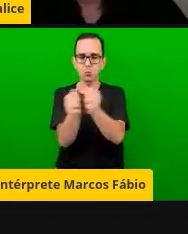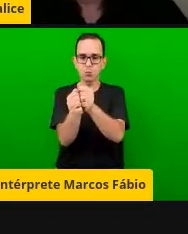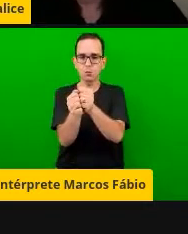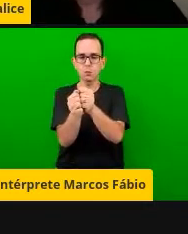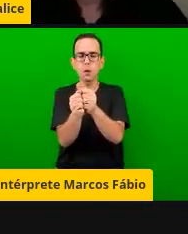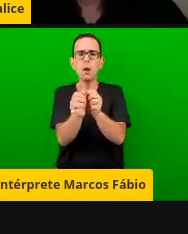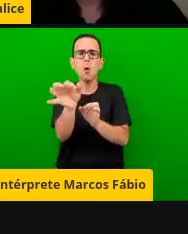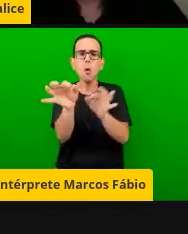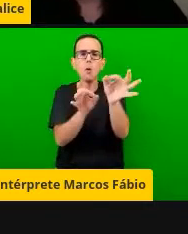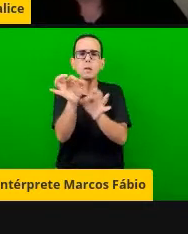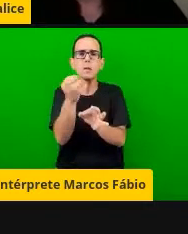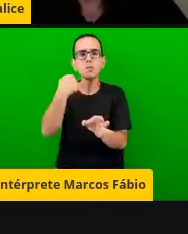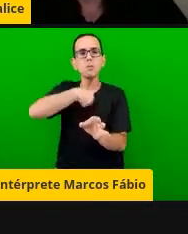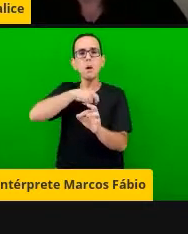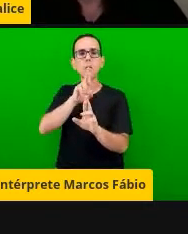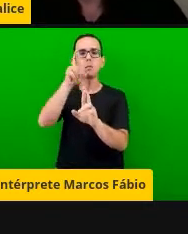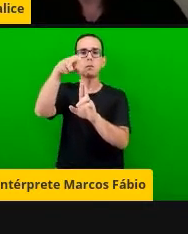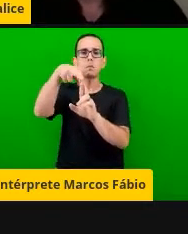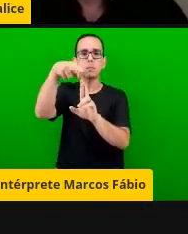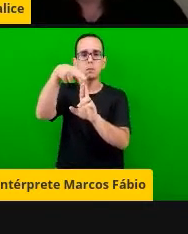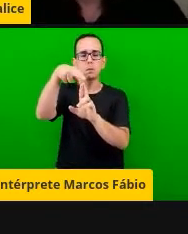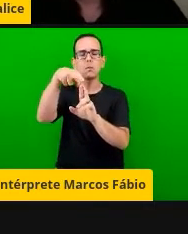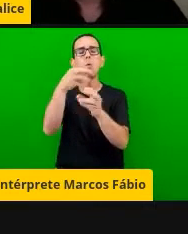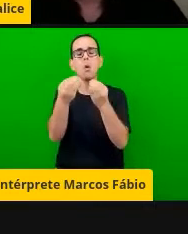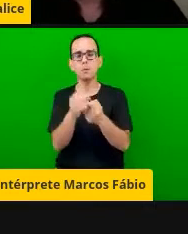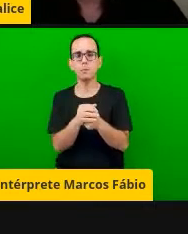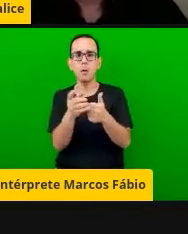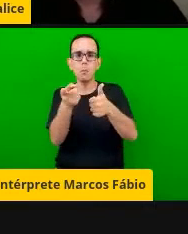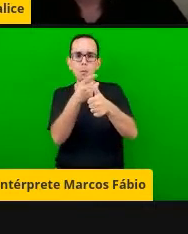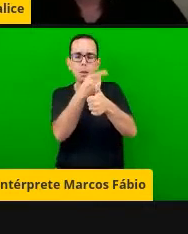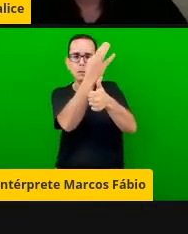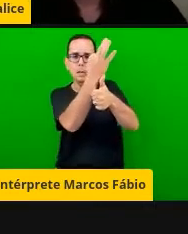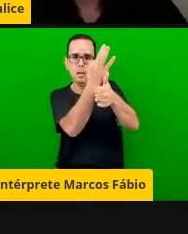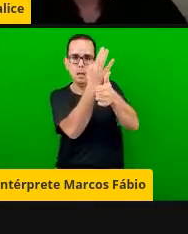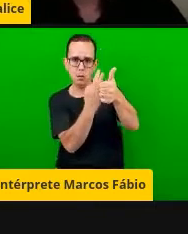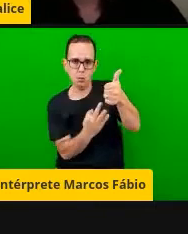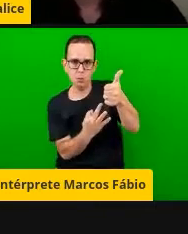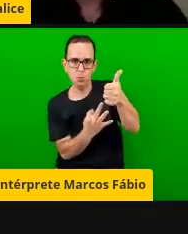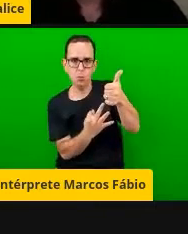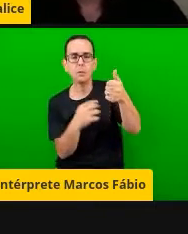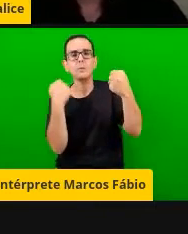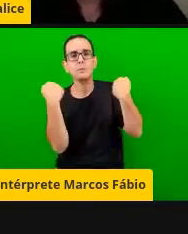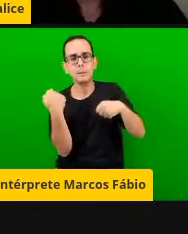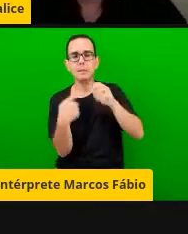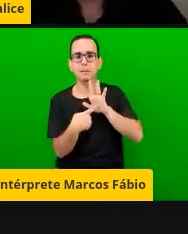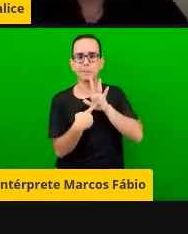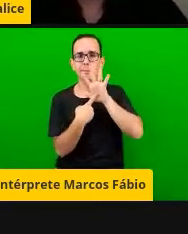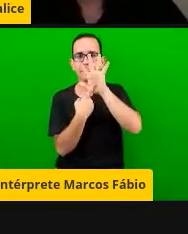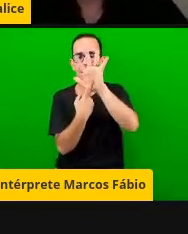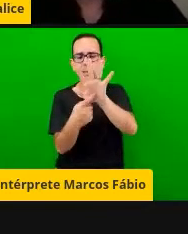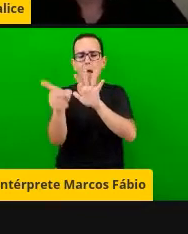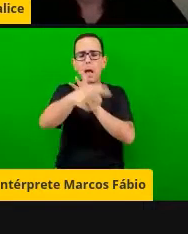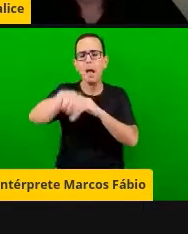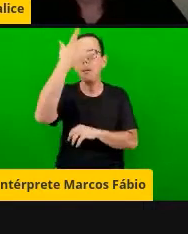nosso referencial, né, primeiro com um texto, né, é necessário que a gente mostre para para as pessoas que leem o